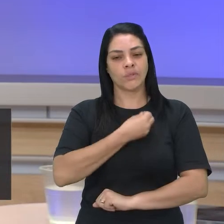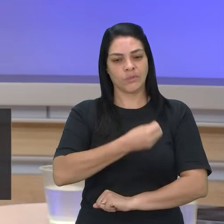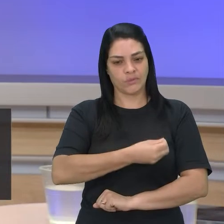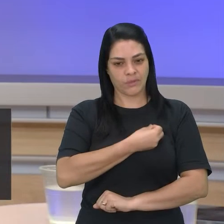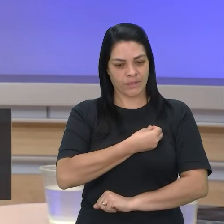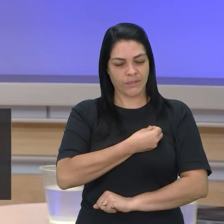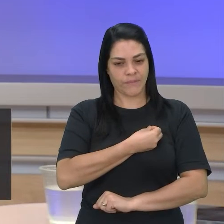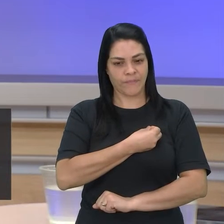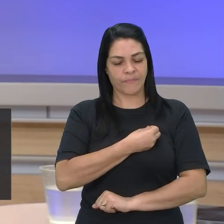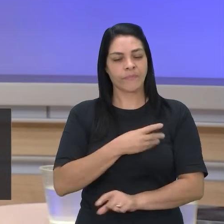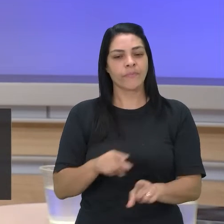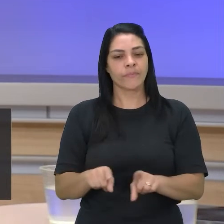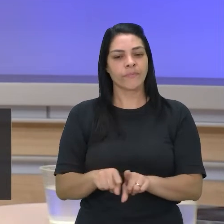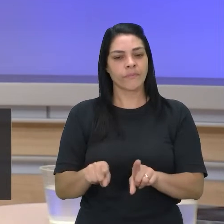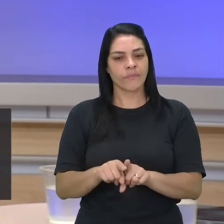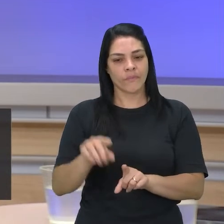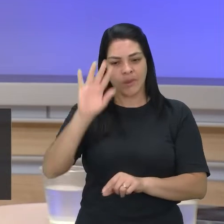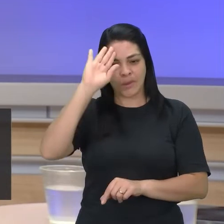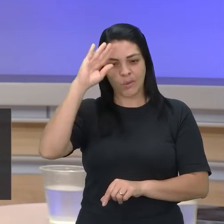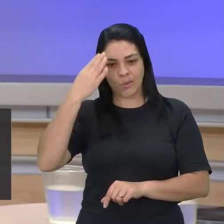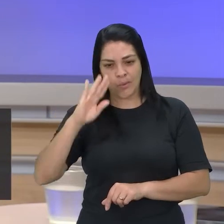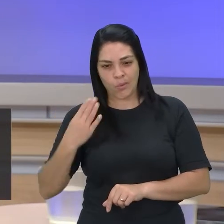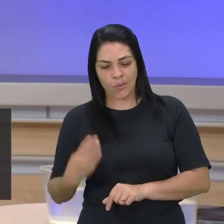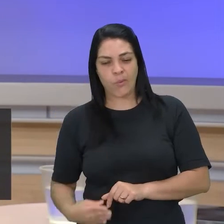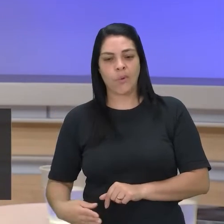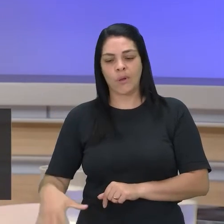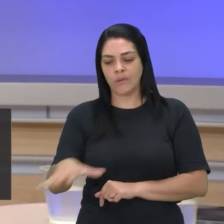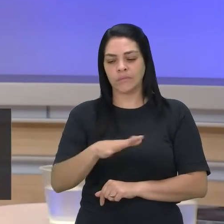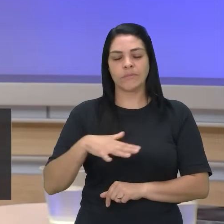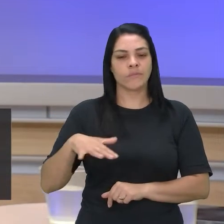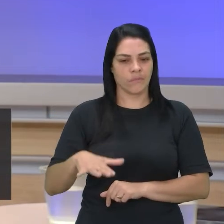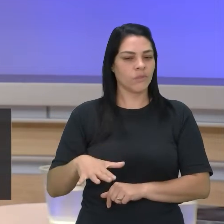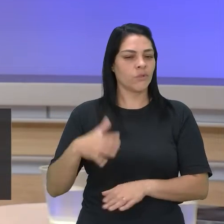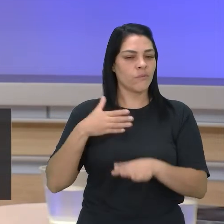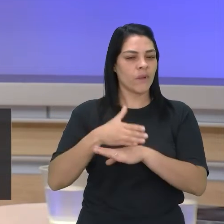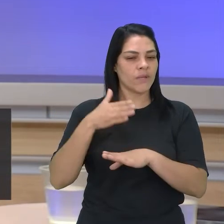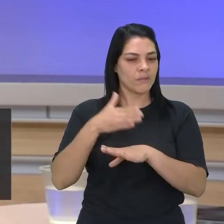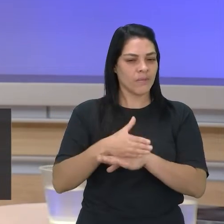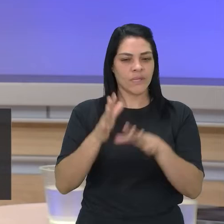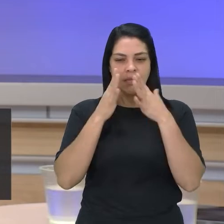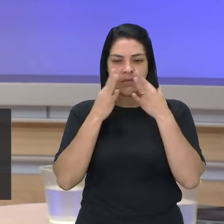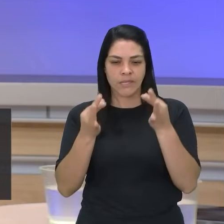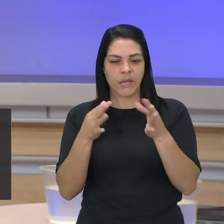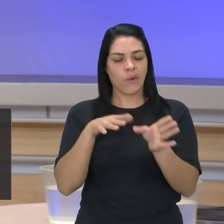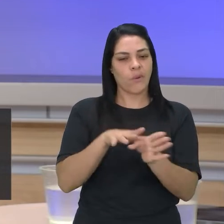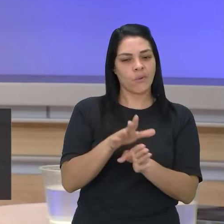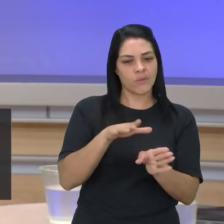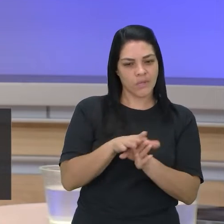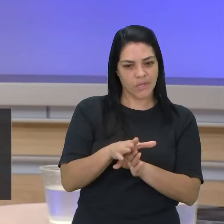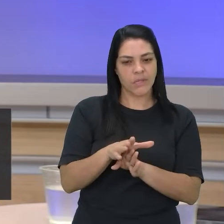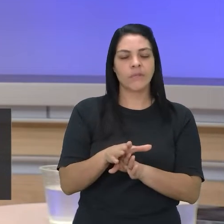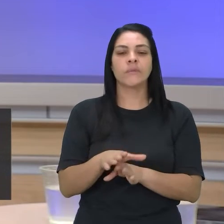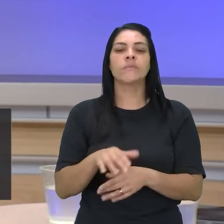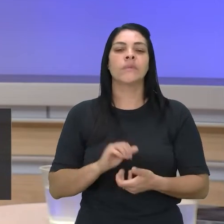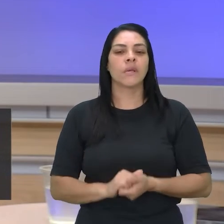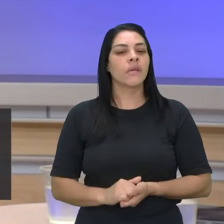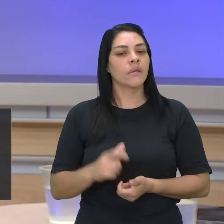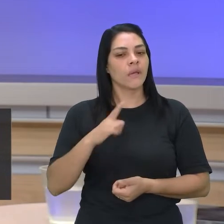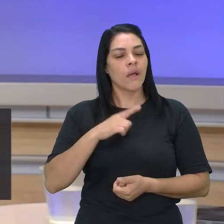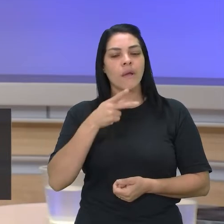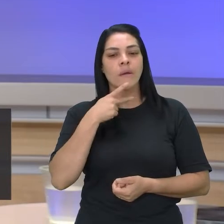né? Então, também honrar esses espaços de escuta e de participação, seja o conselho, associação de pais,